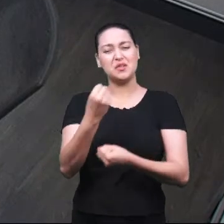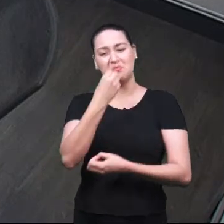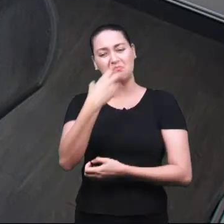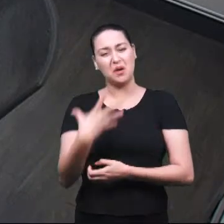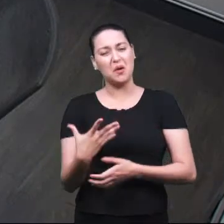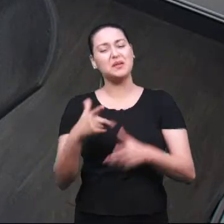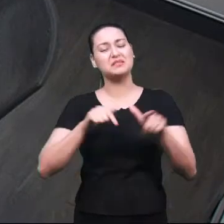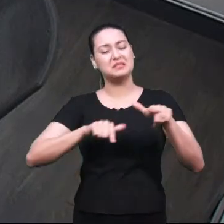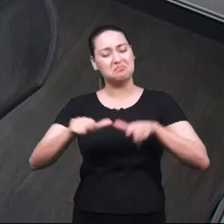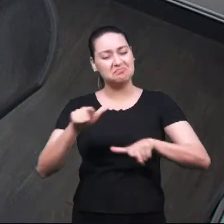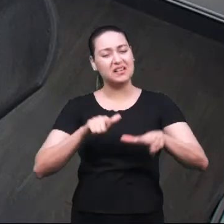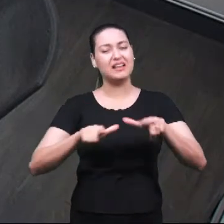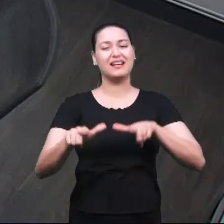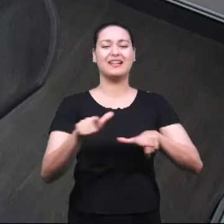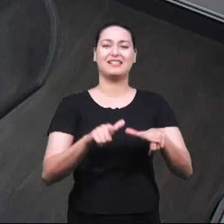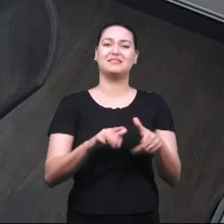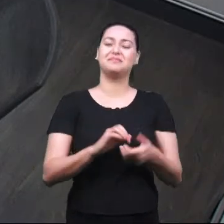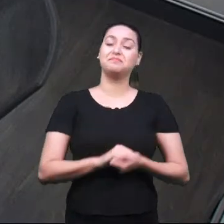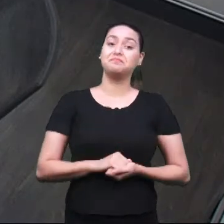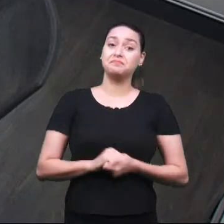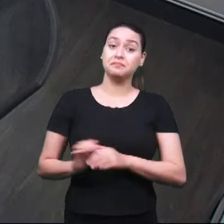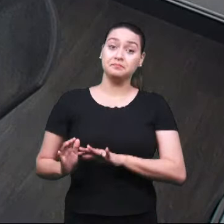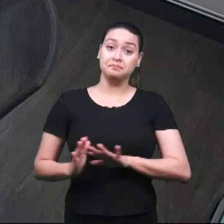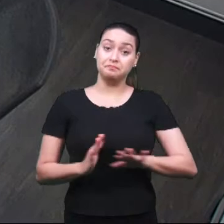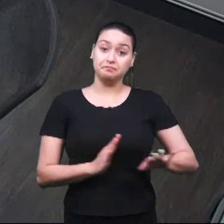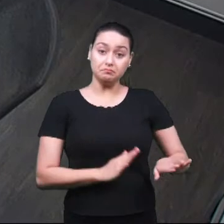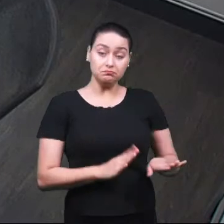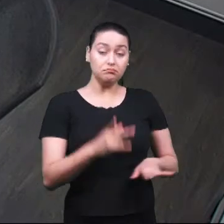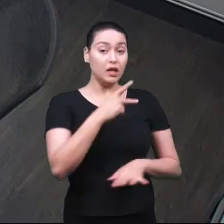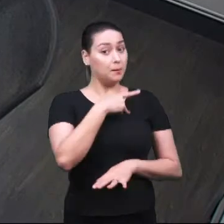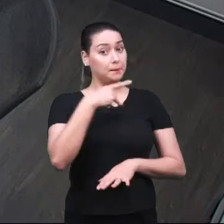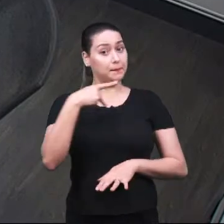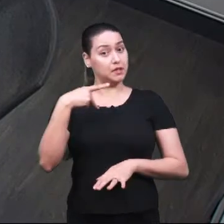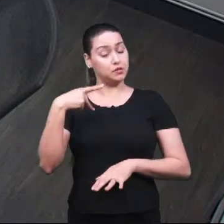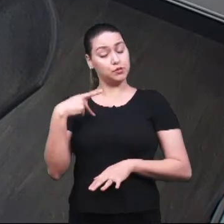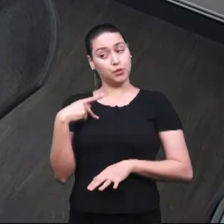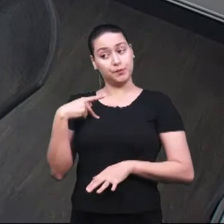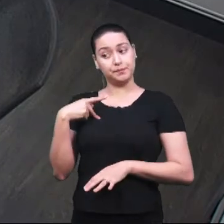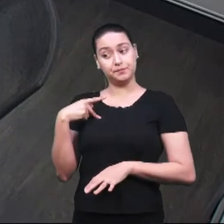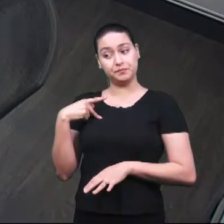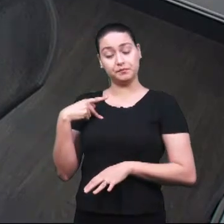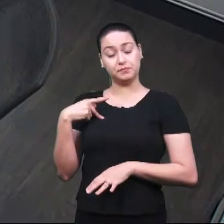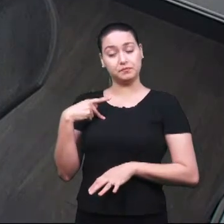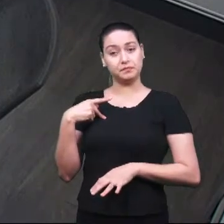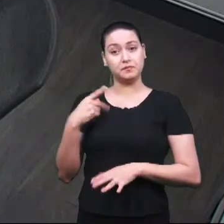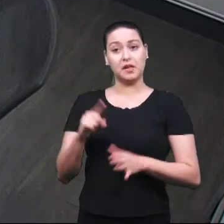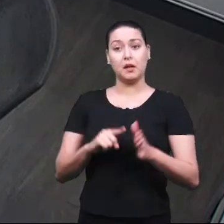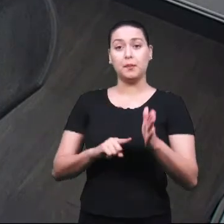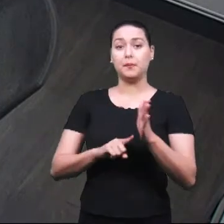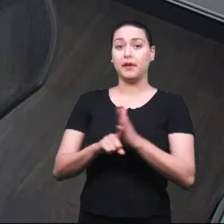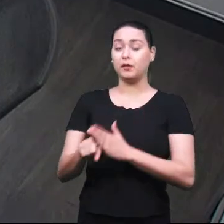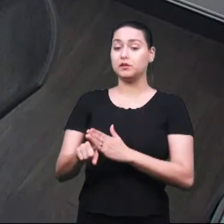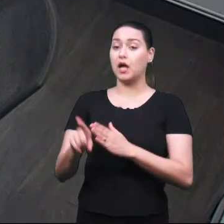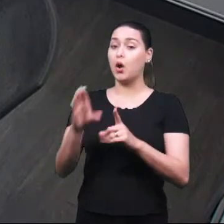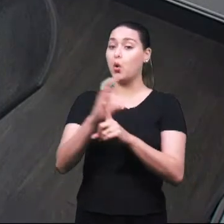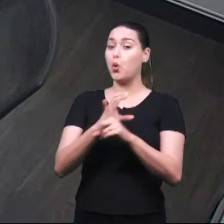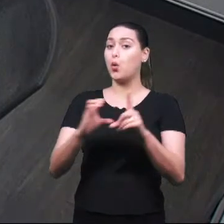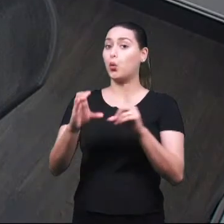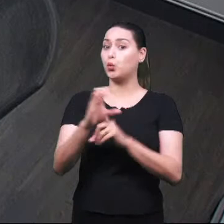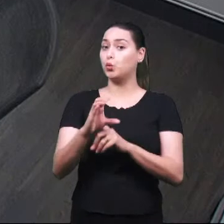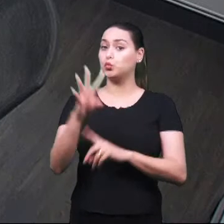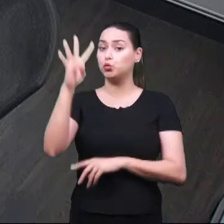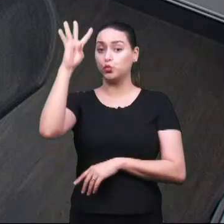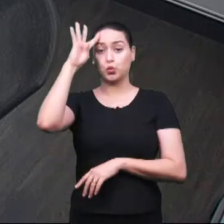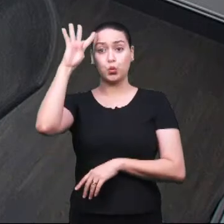dedicação. Que bênção. Pastor Ricardo Bravin, agora nós vamos falar sobre o culto de quarta-feira, que é o